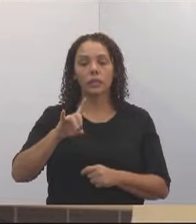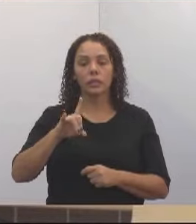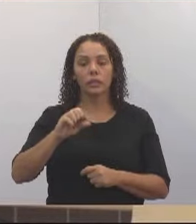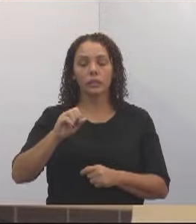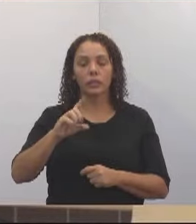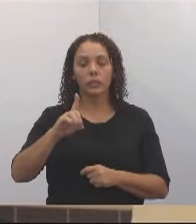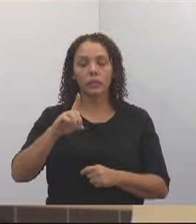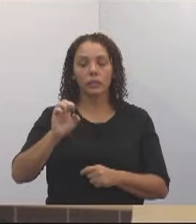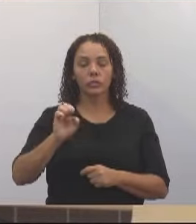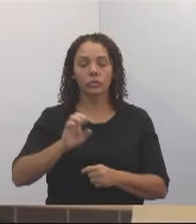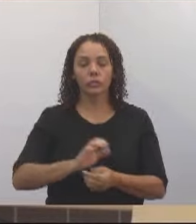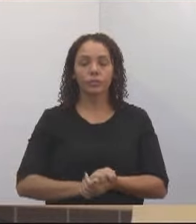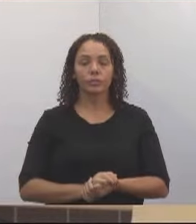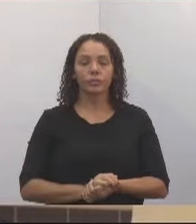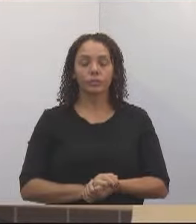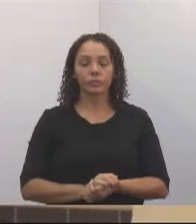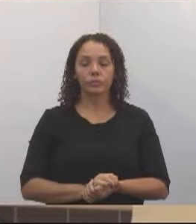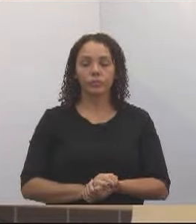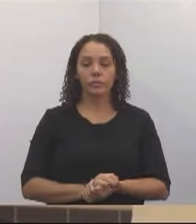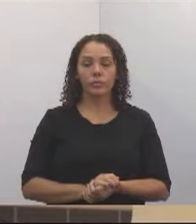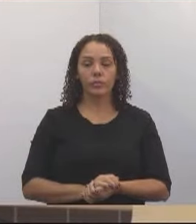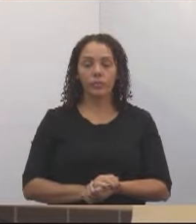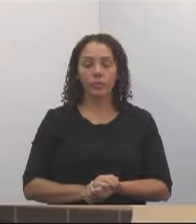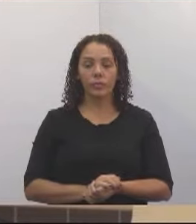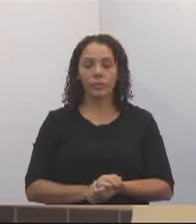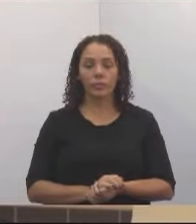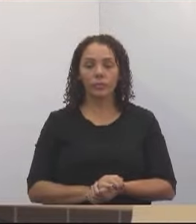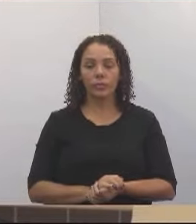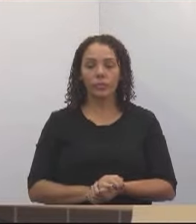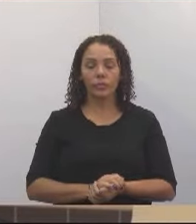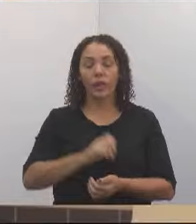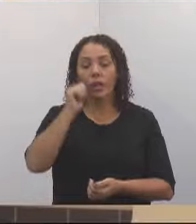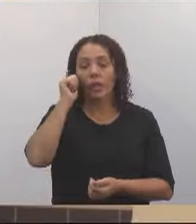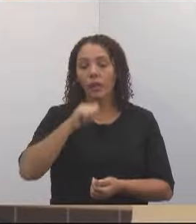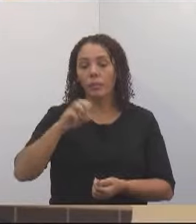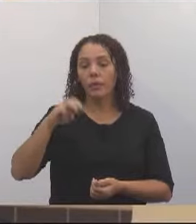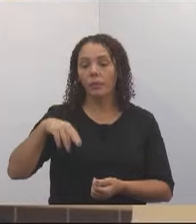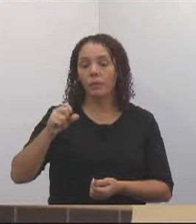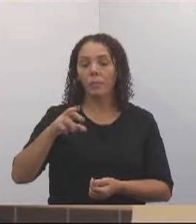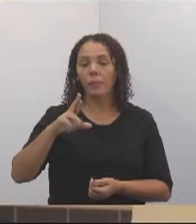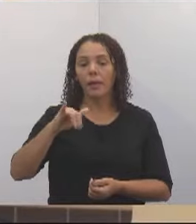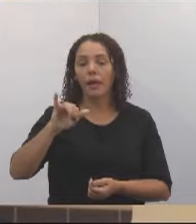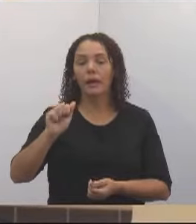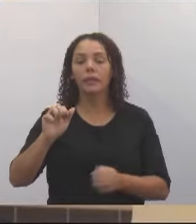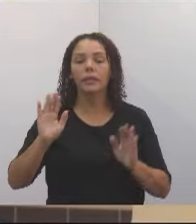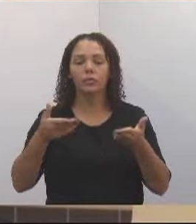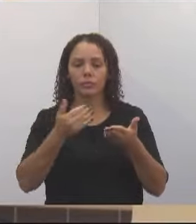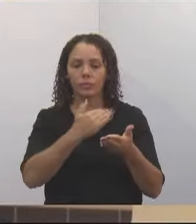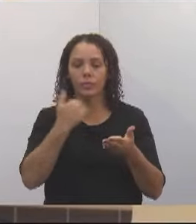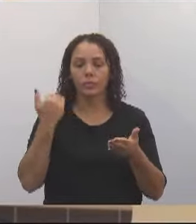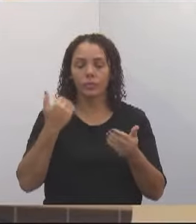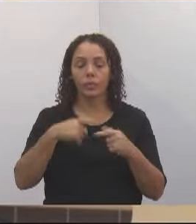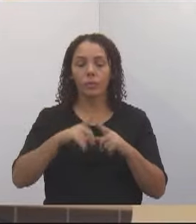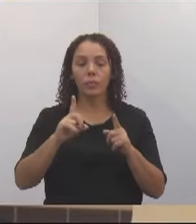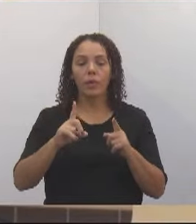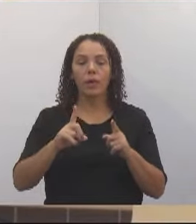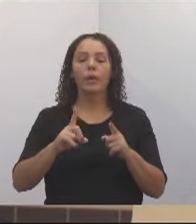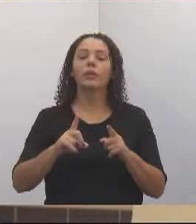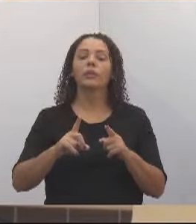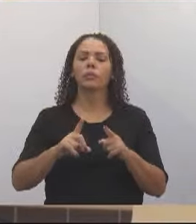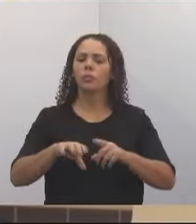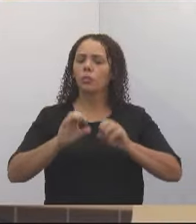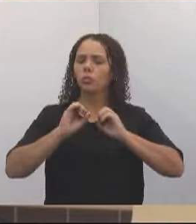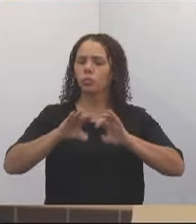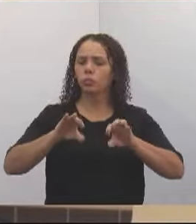Que a Maria Silvia Zanella de Pietro, que infelizmente não está mais entre nós, mas que foi uma grande